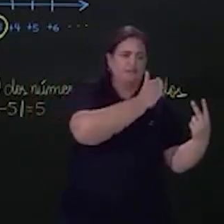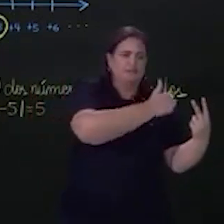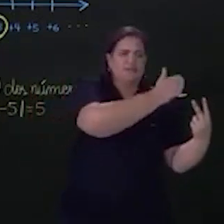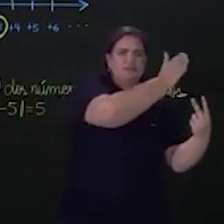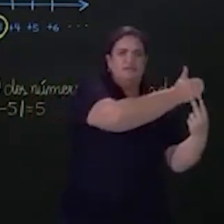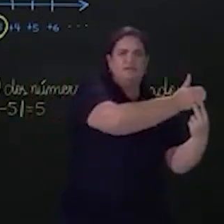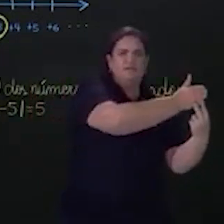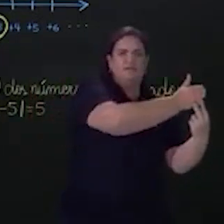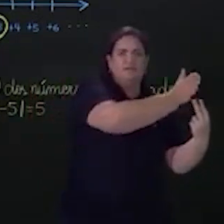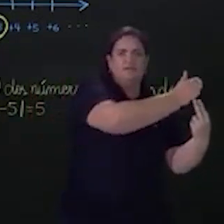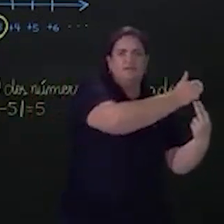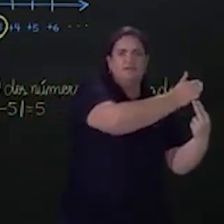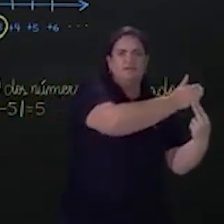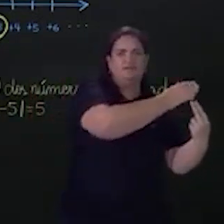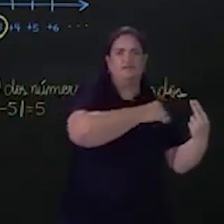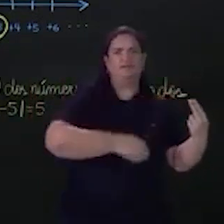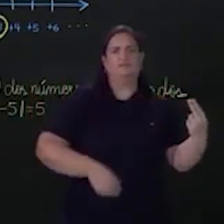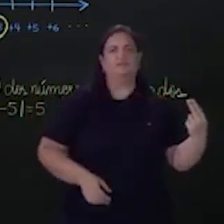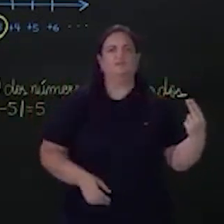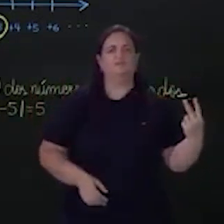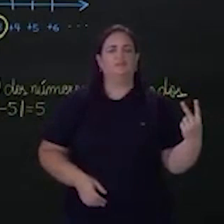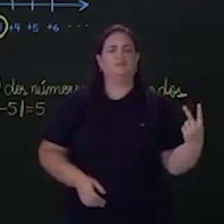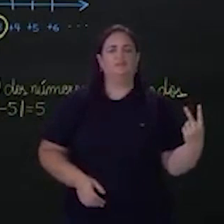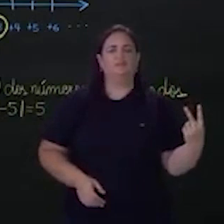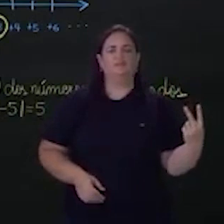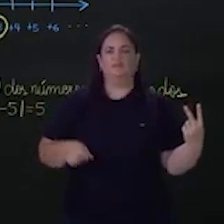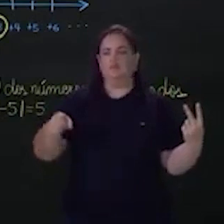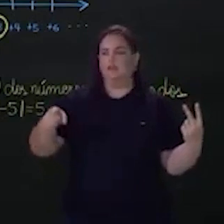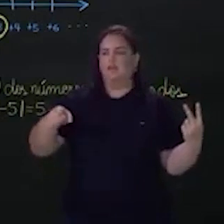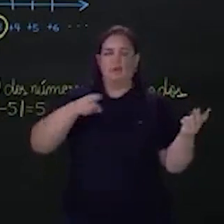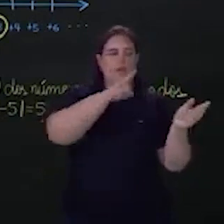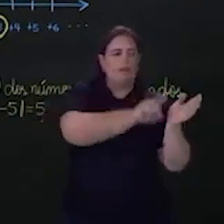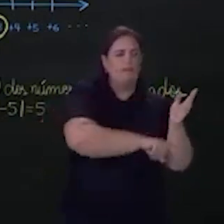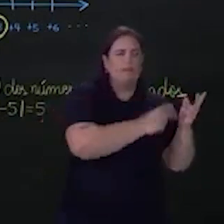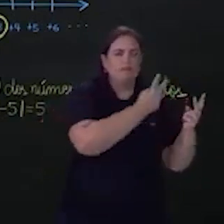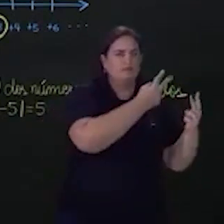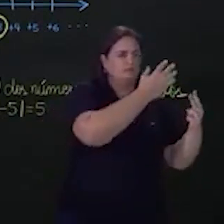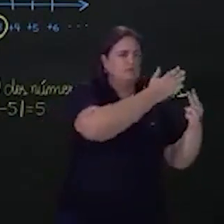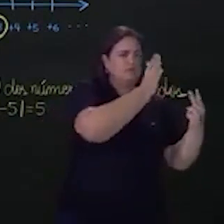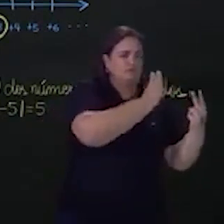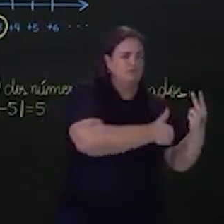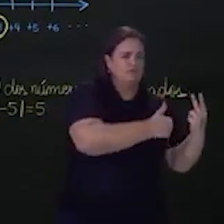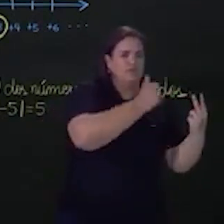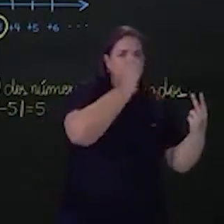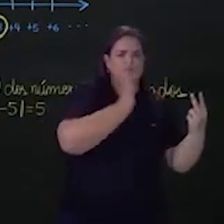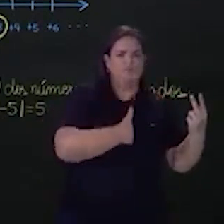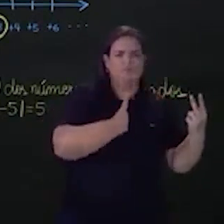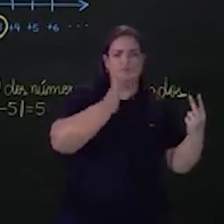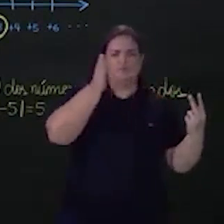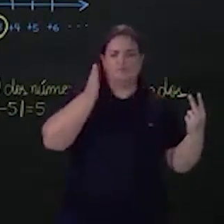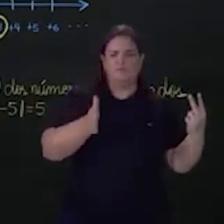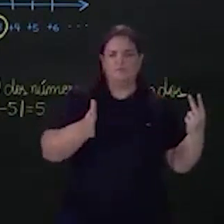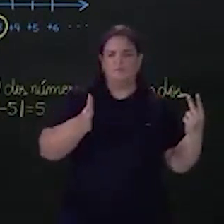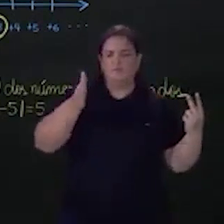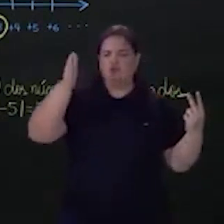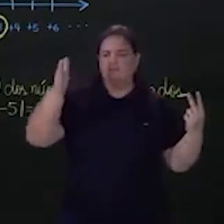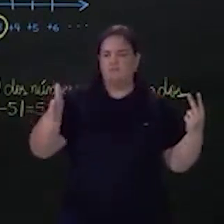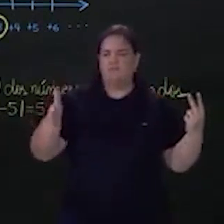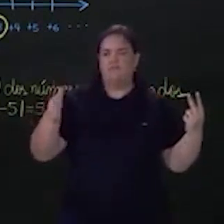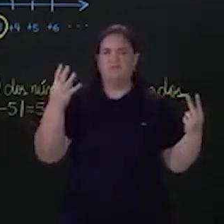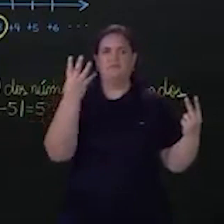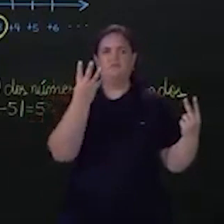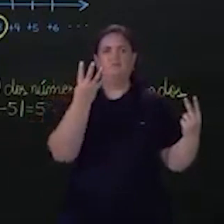para chegar de um no outro. Então aqui, olha lá, eu tenho menos 2, eu vou andar 1, 2, 3,